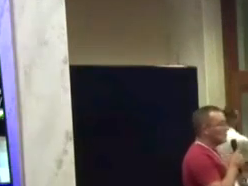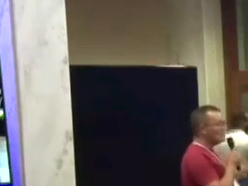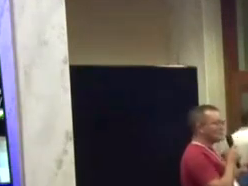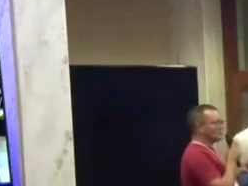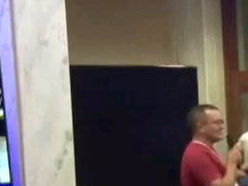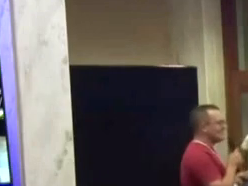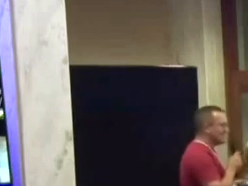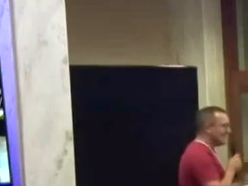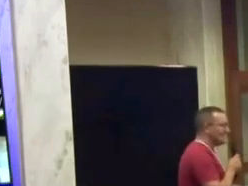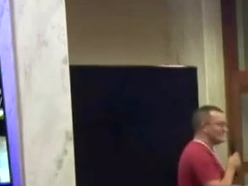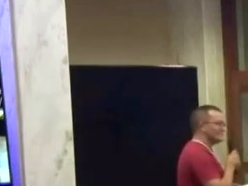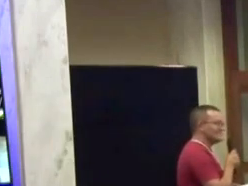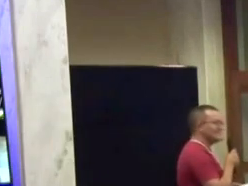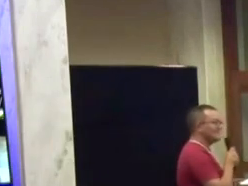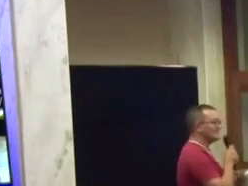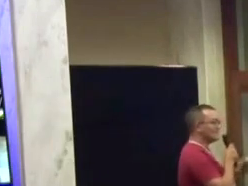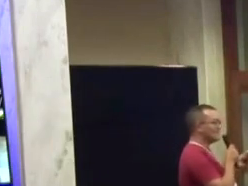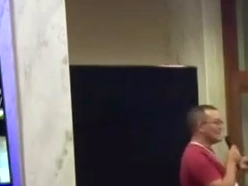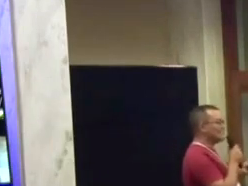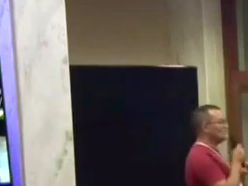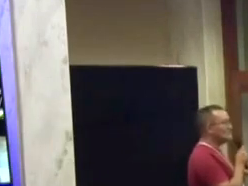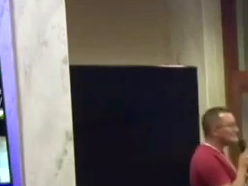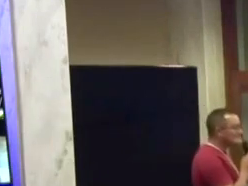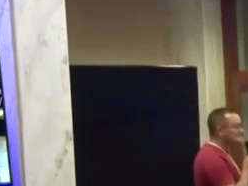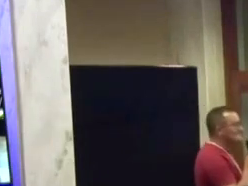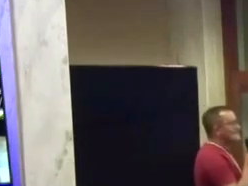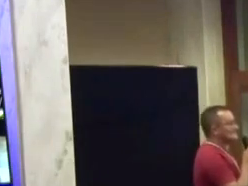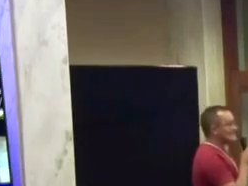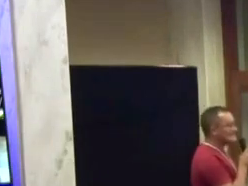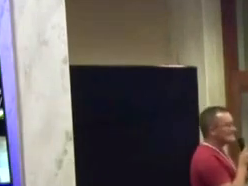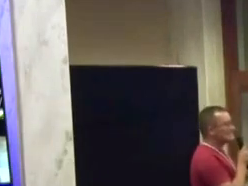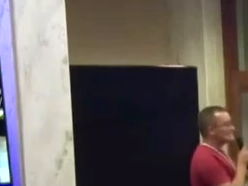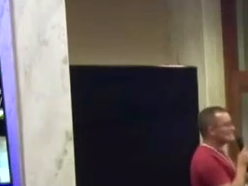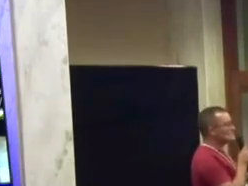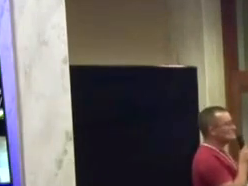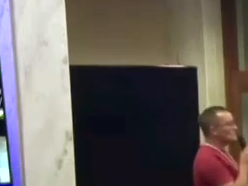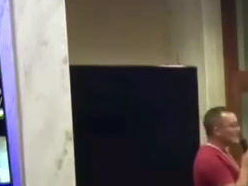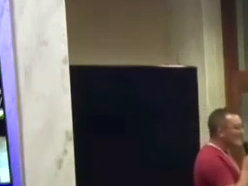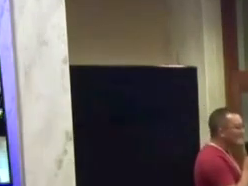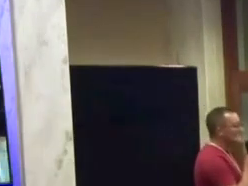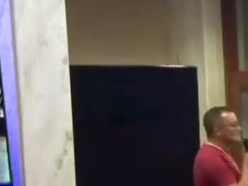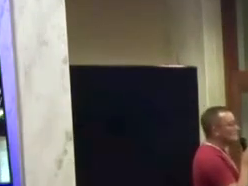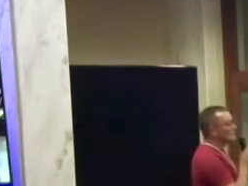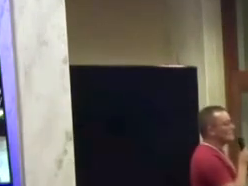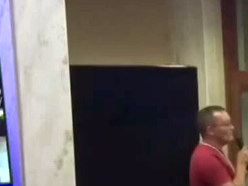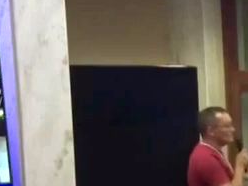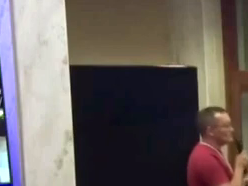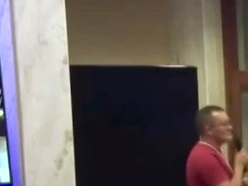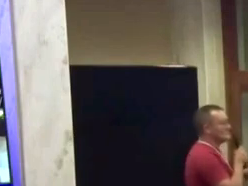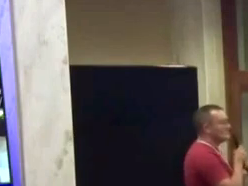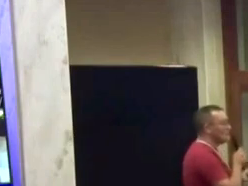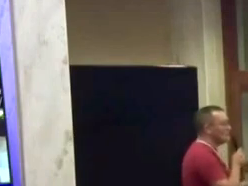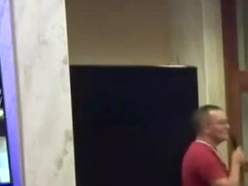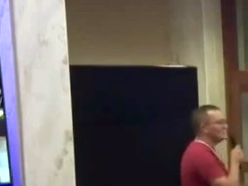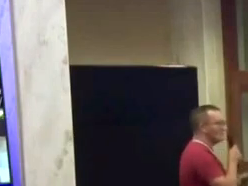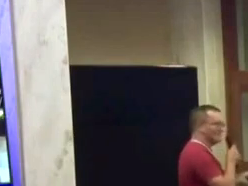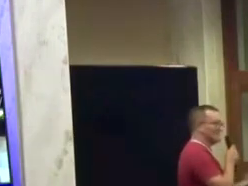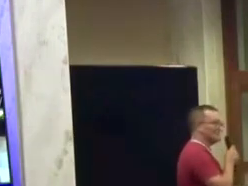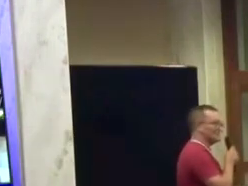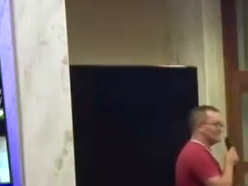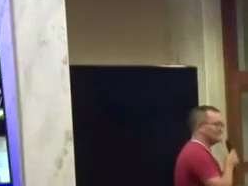caminhos ou estratégias de protagonismo das educações plurais numa proposta